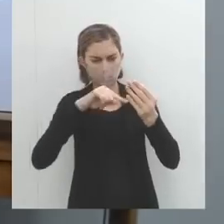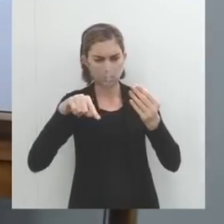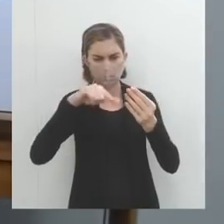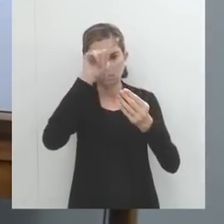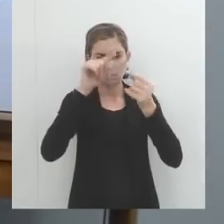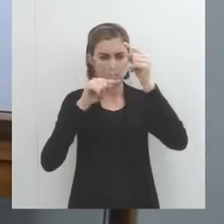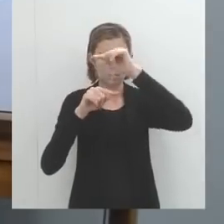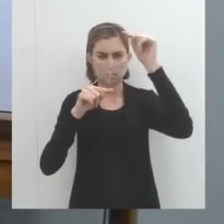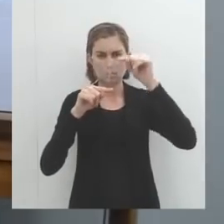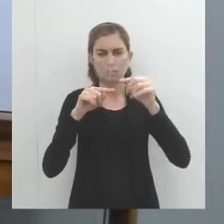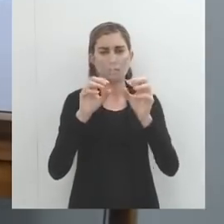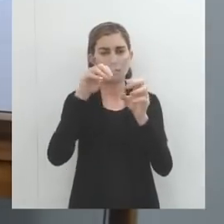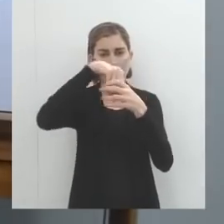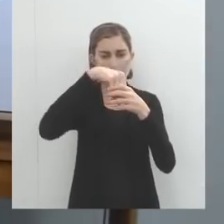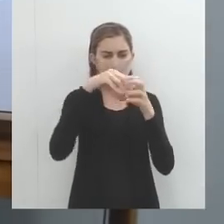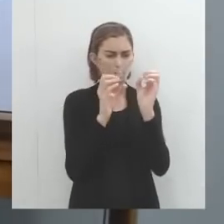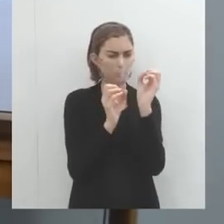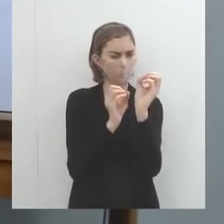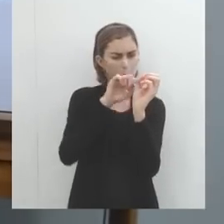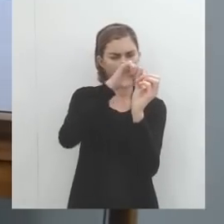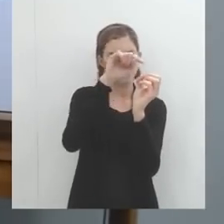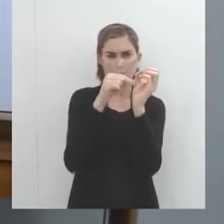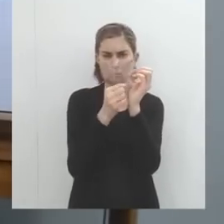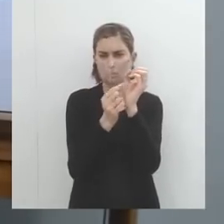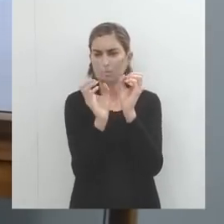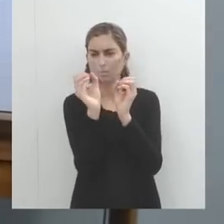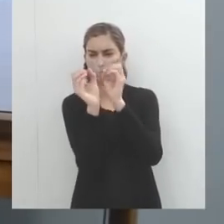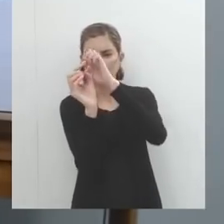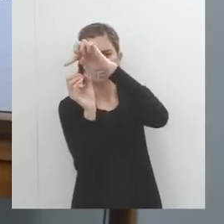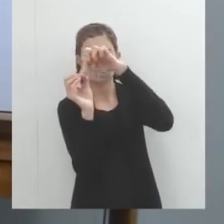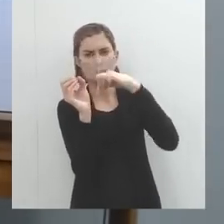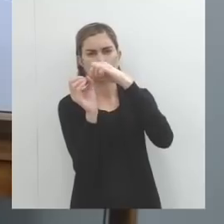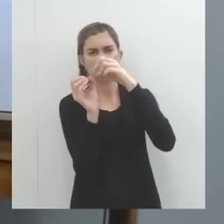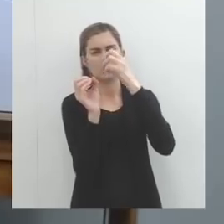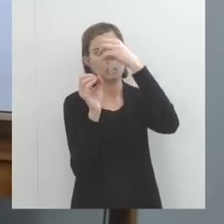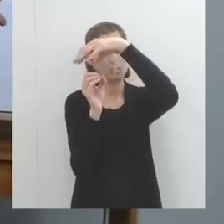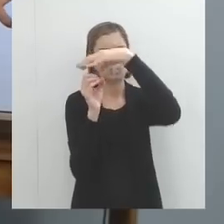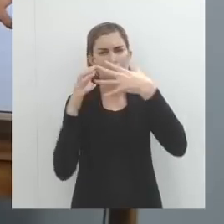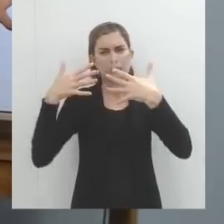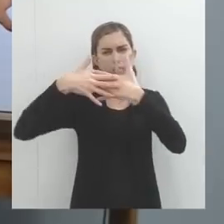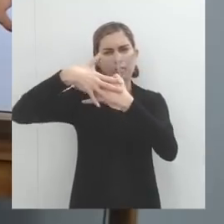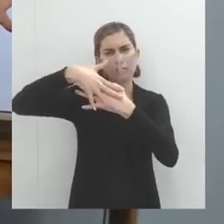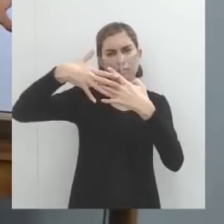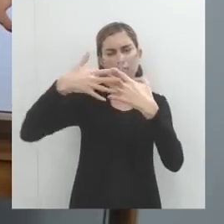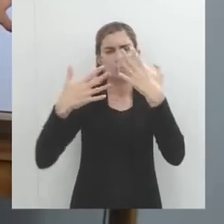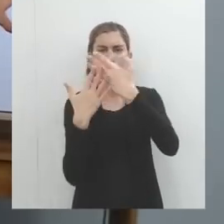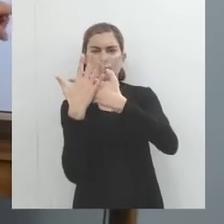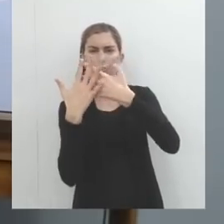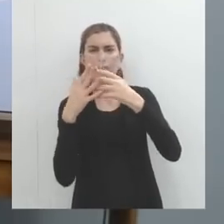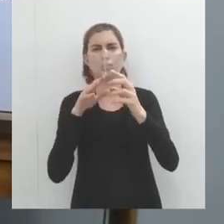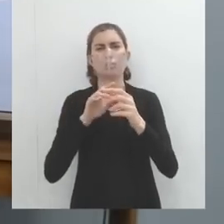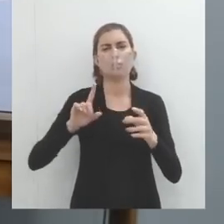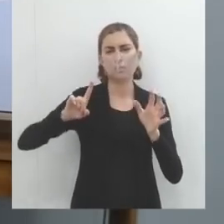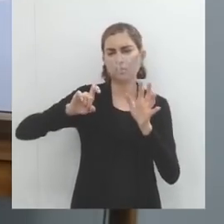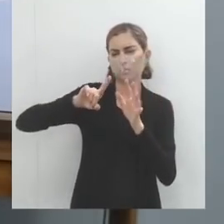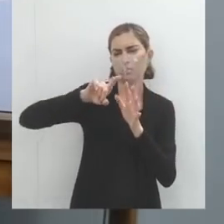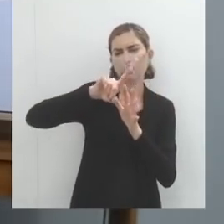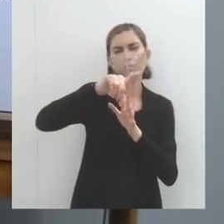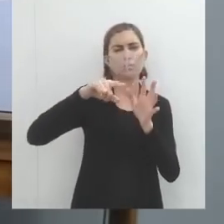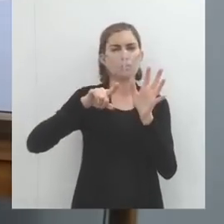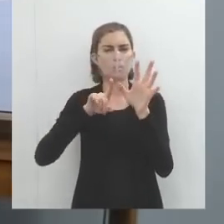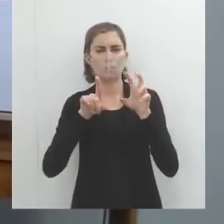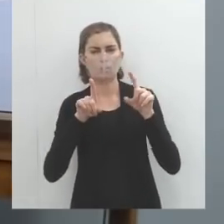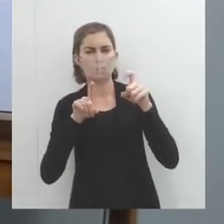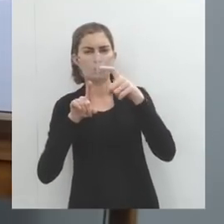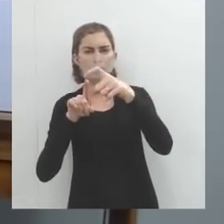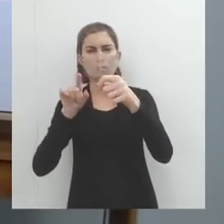acontece? São nesses ductos aqui aonde acontece a espermatogênese e a produção